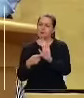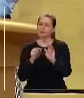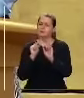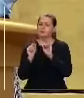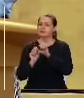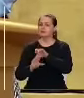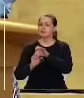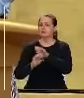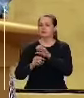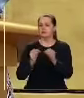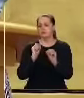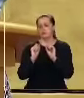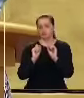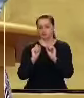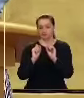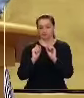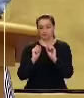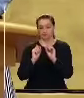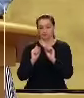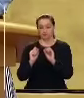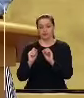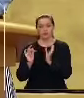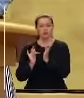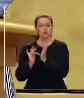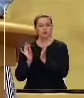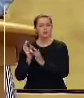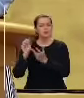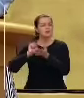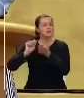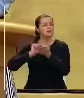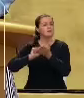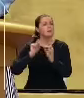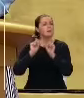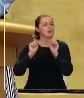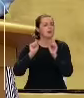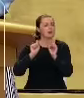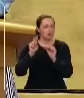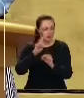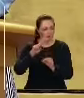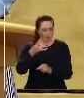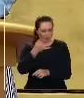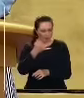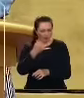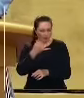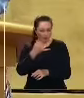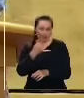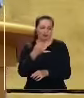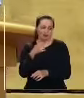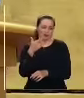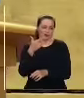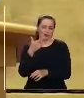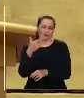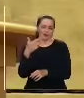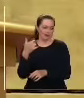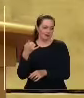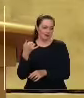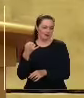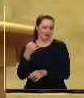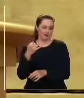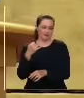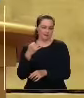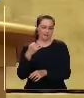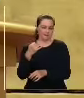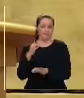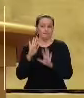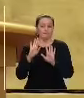que Jesus escreveu com o quê, gente? Foi com a caneta? Não existia caneta, com a pena?